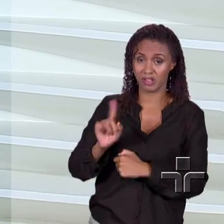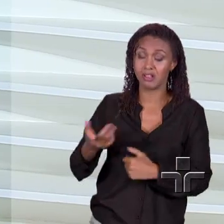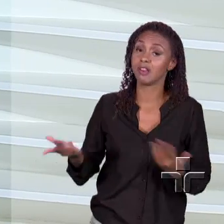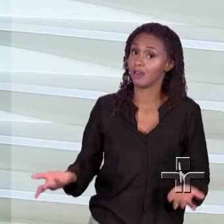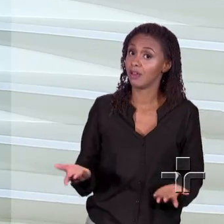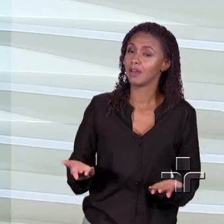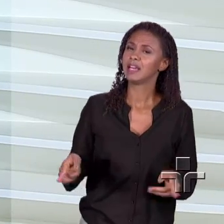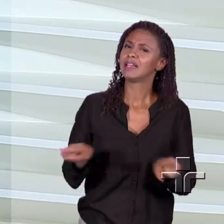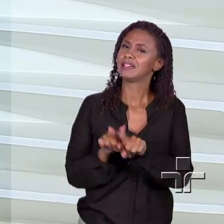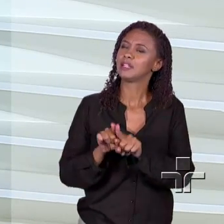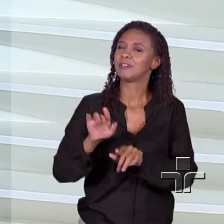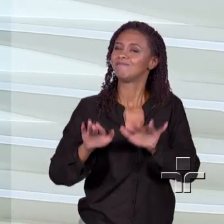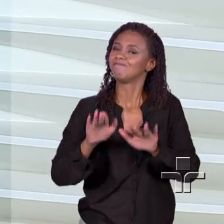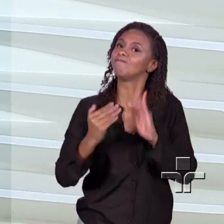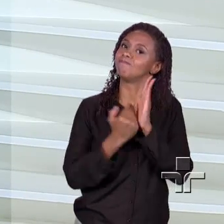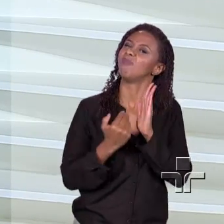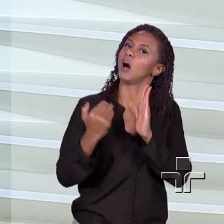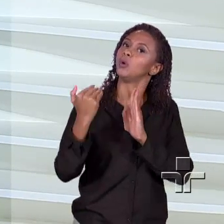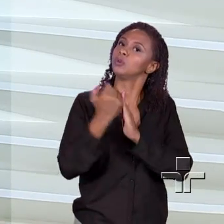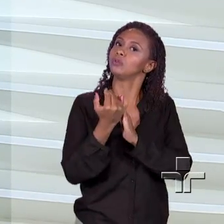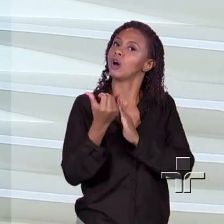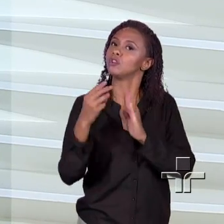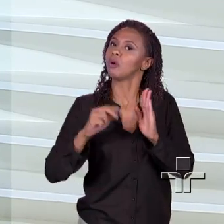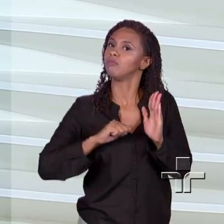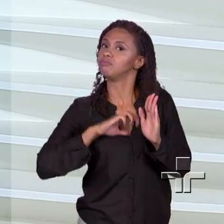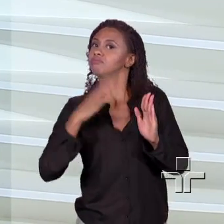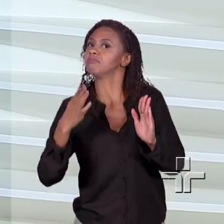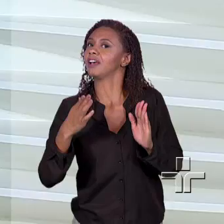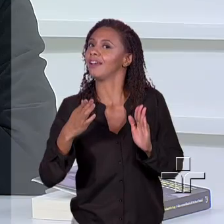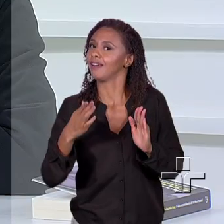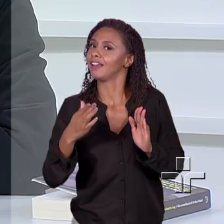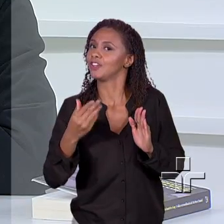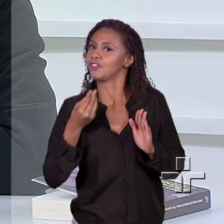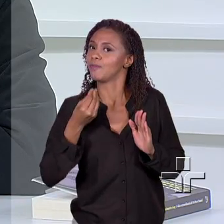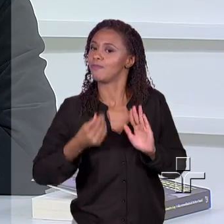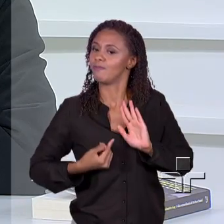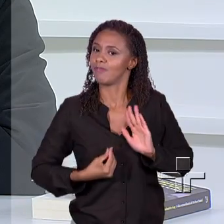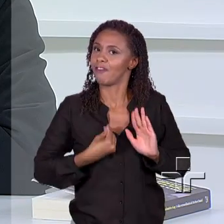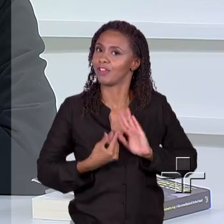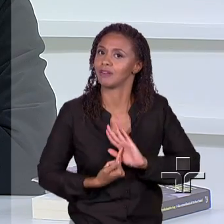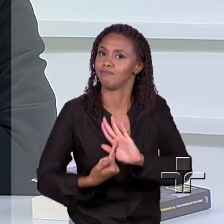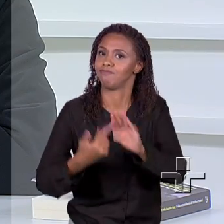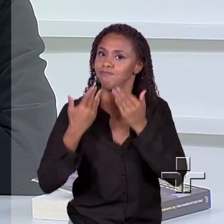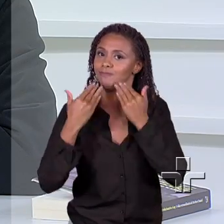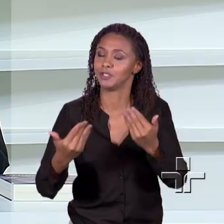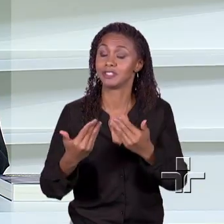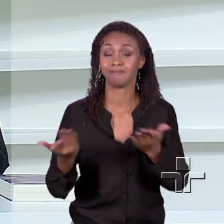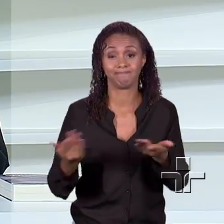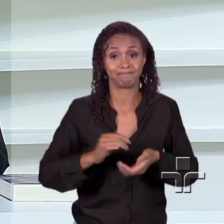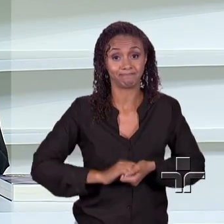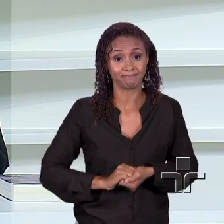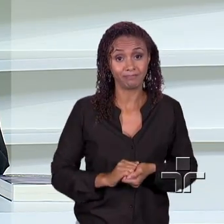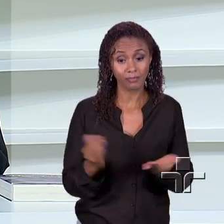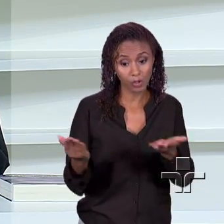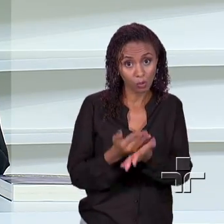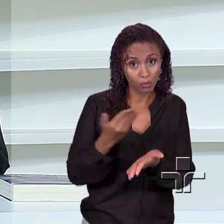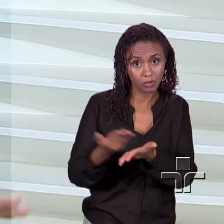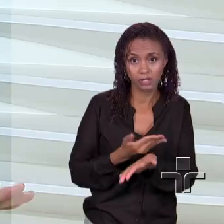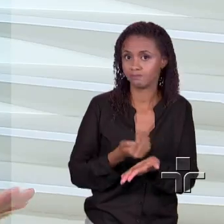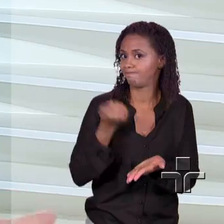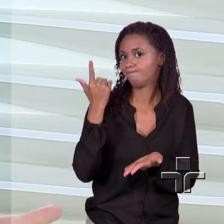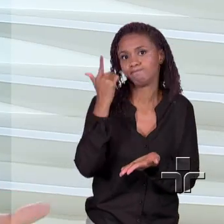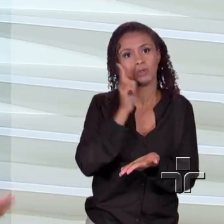pouco exagerado e audaz de revelar essa vida. O livro não conseguiu uma segunda